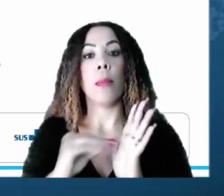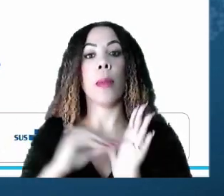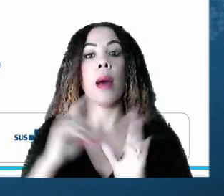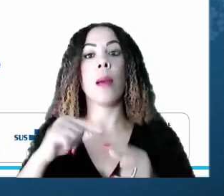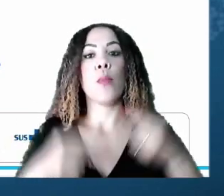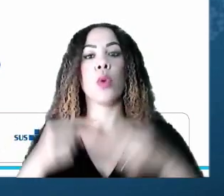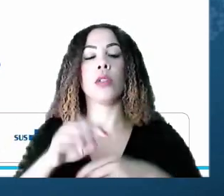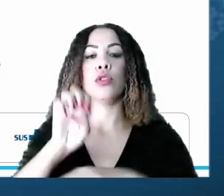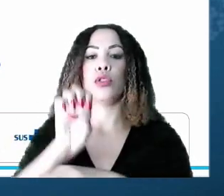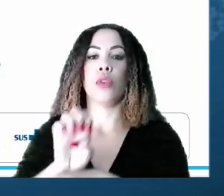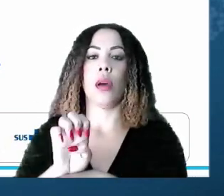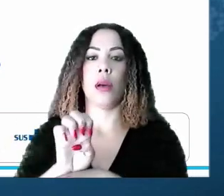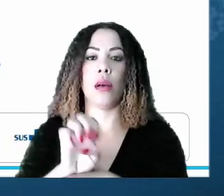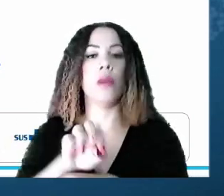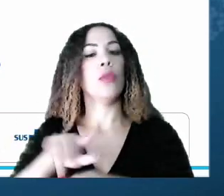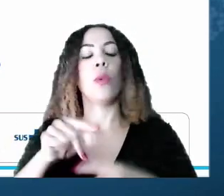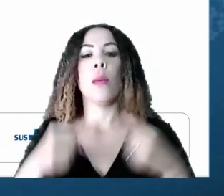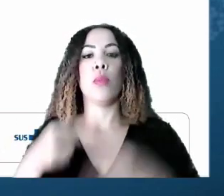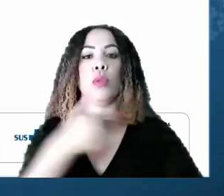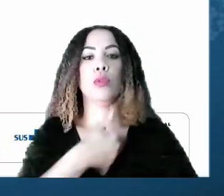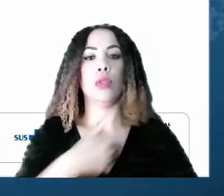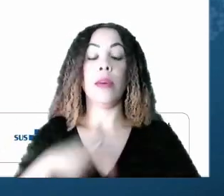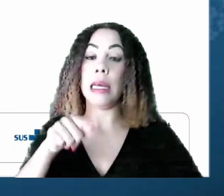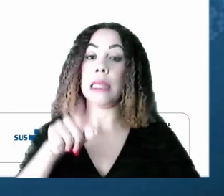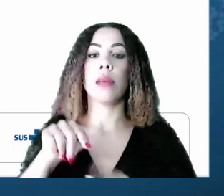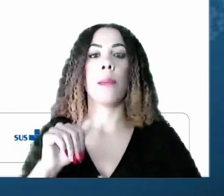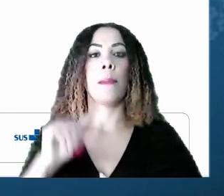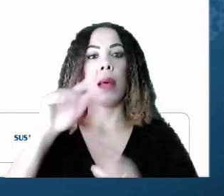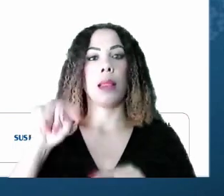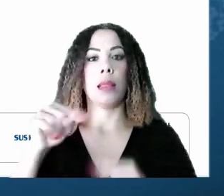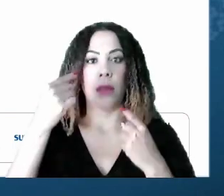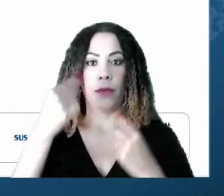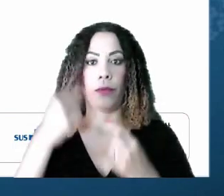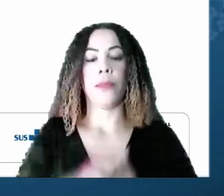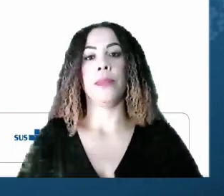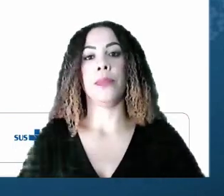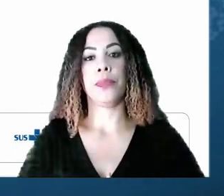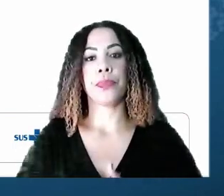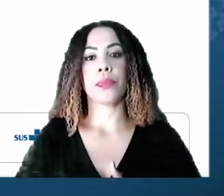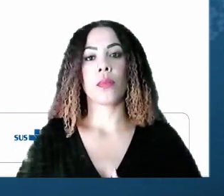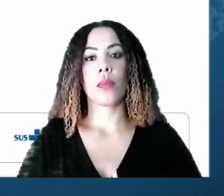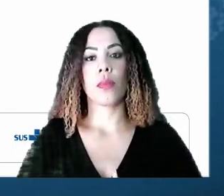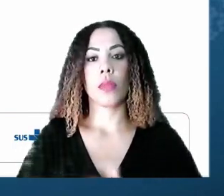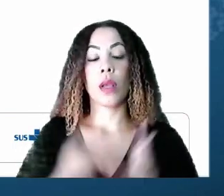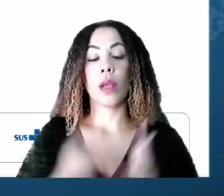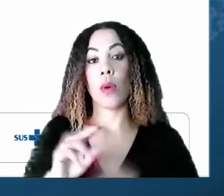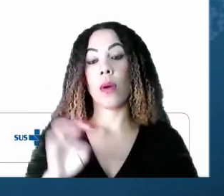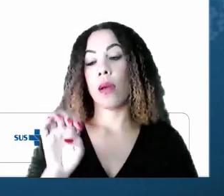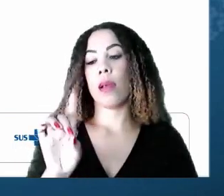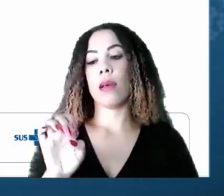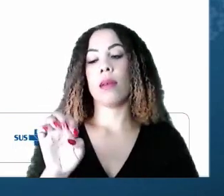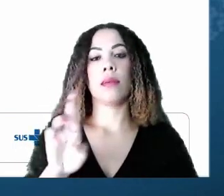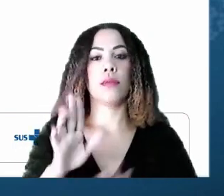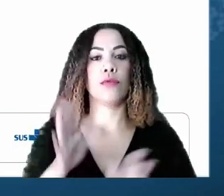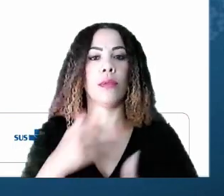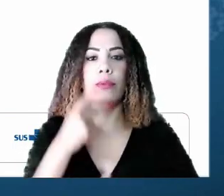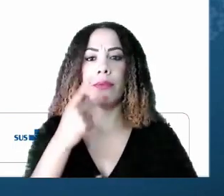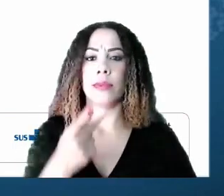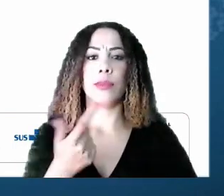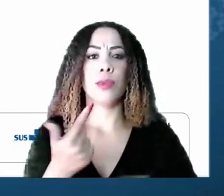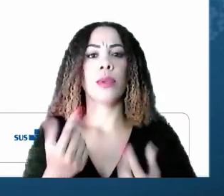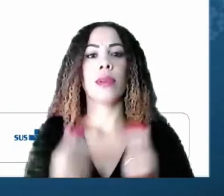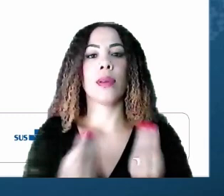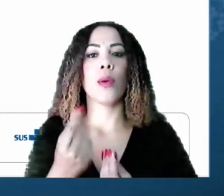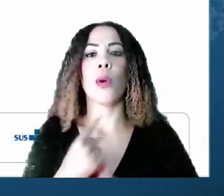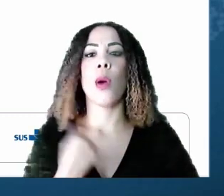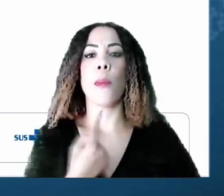é um dos grandes desafios que nós temos. Como o Éder já falou, né, não dá para a gente